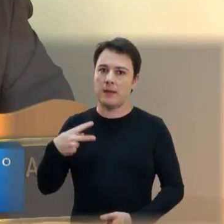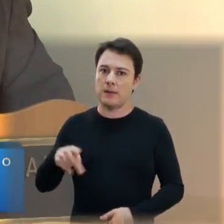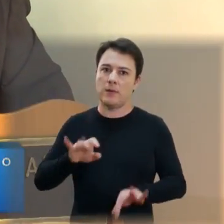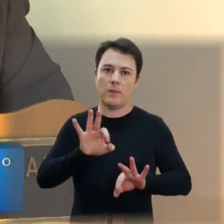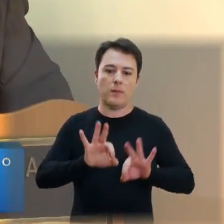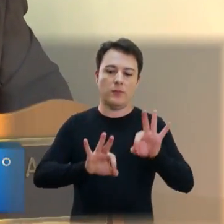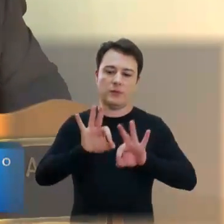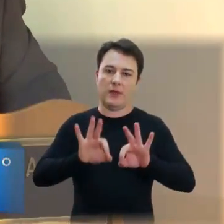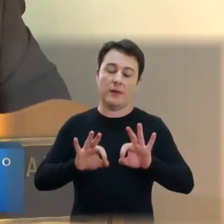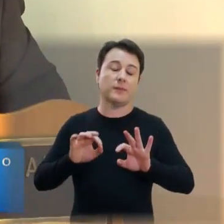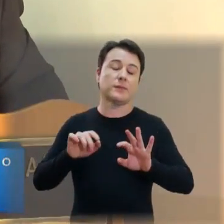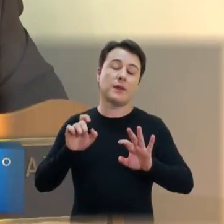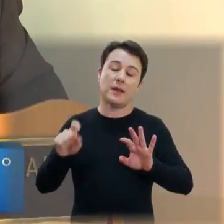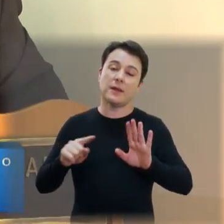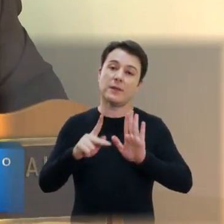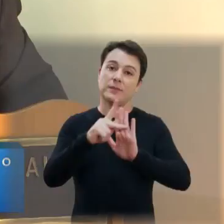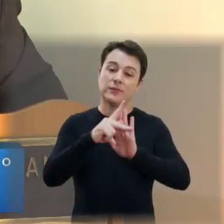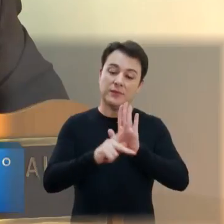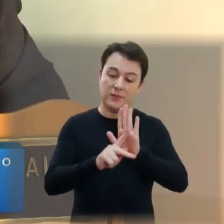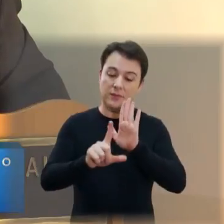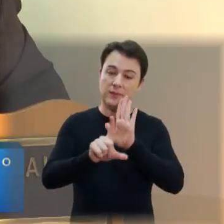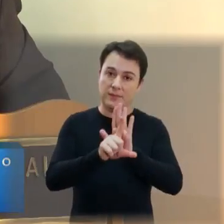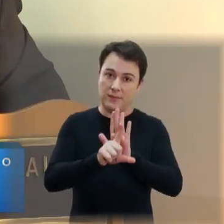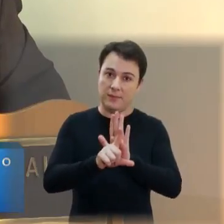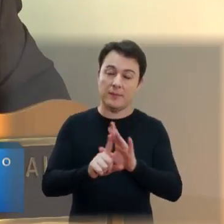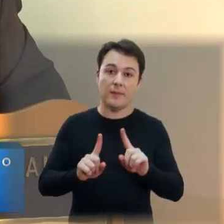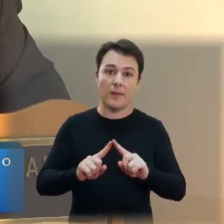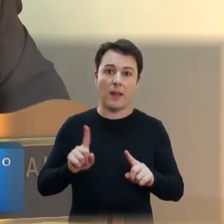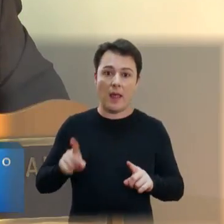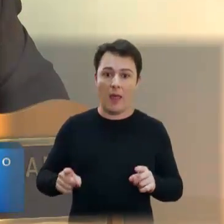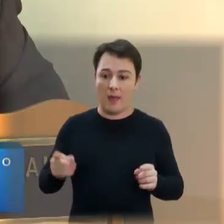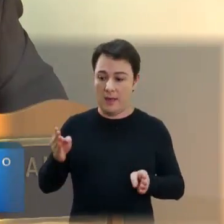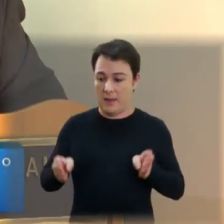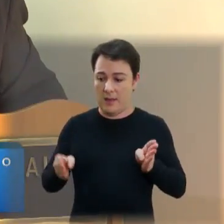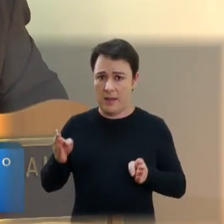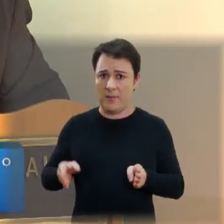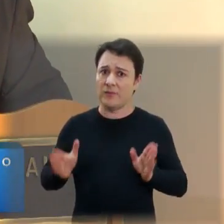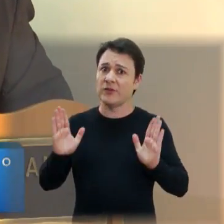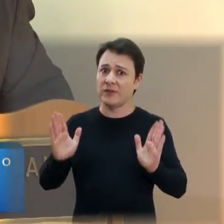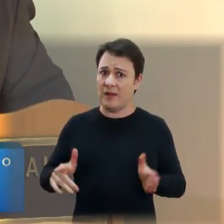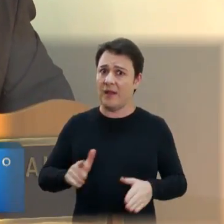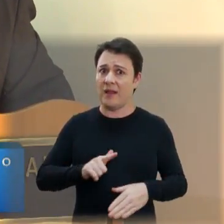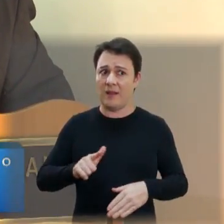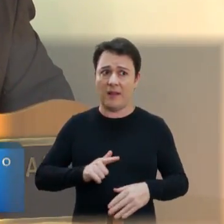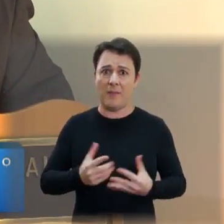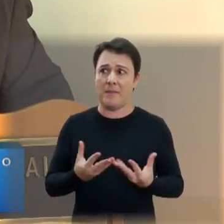Né? Então, foi, numa época, até muita polêmica, né?